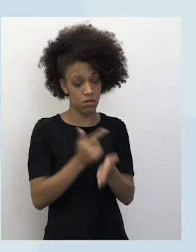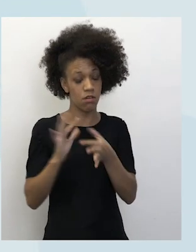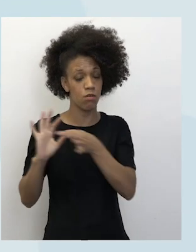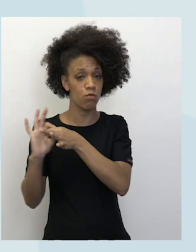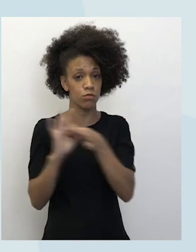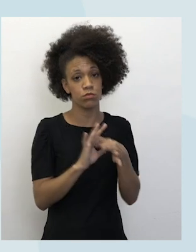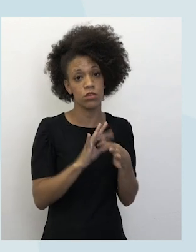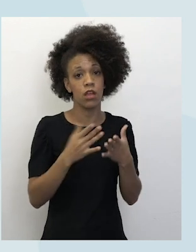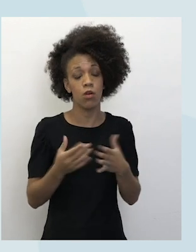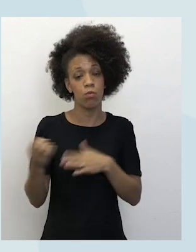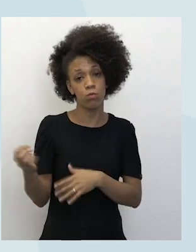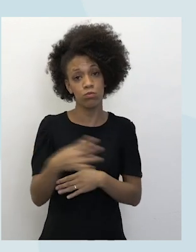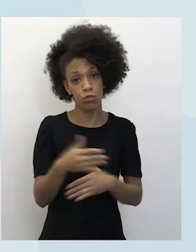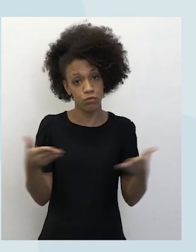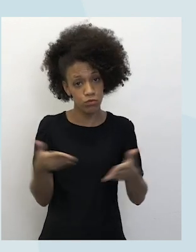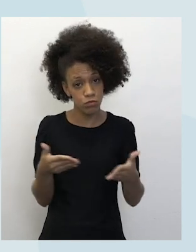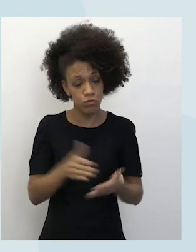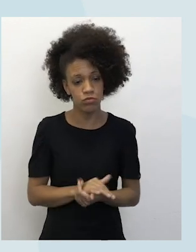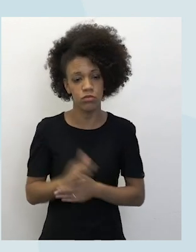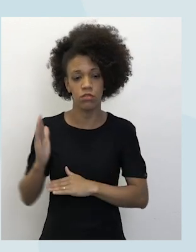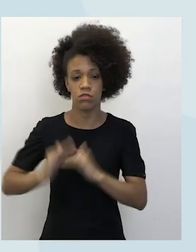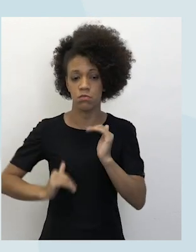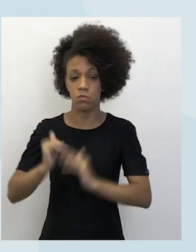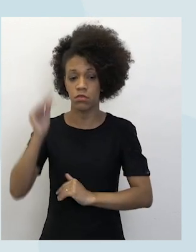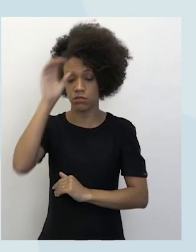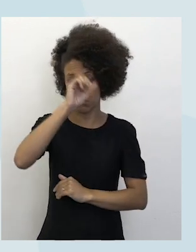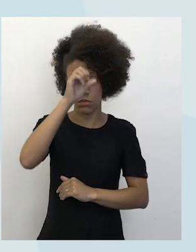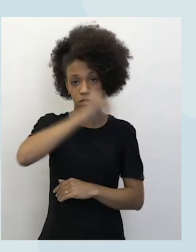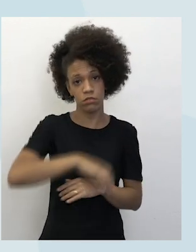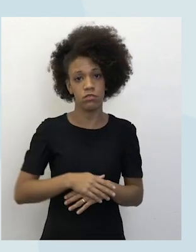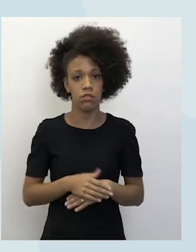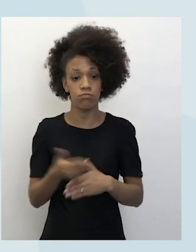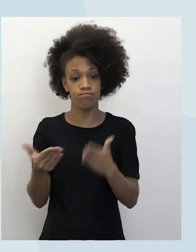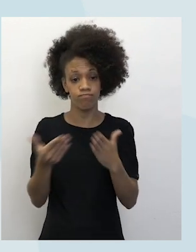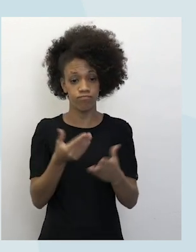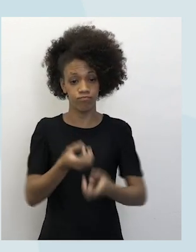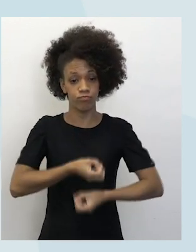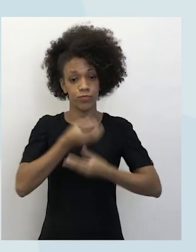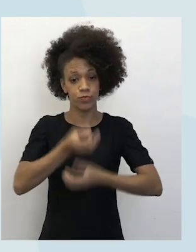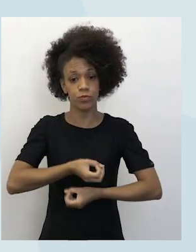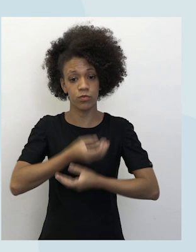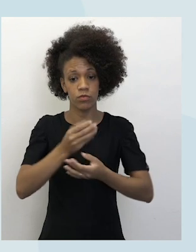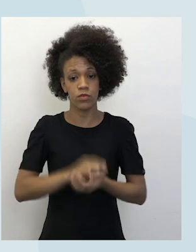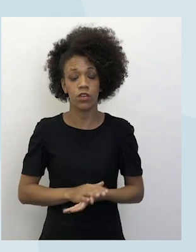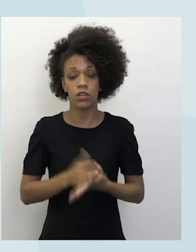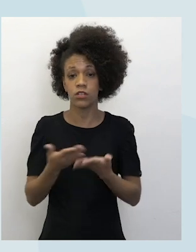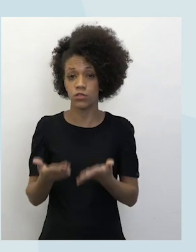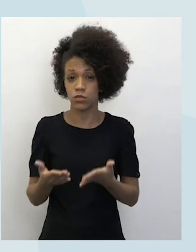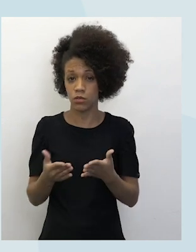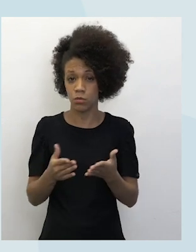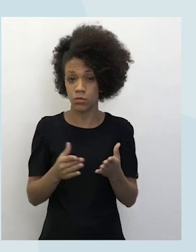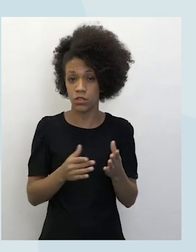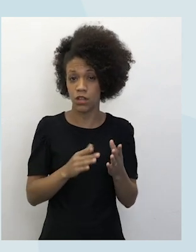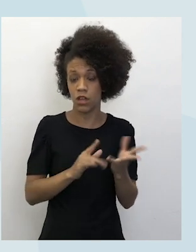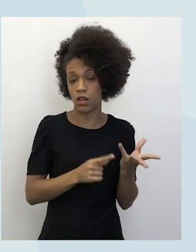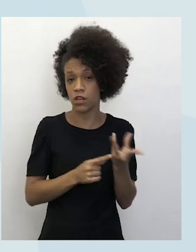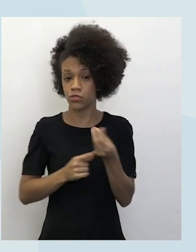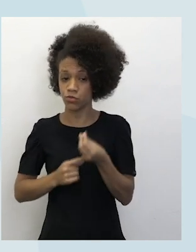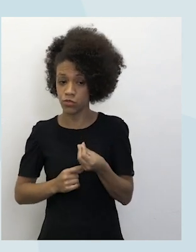relacioná-lo com a atualidade e as habilidades relacionar informações sobre concepções artísticas